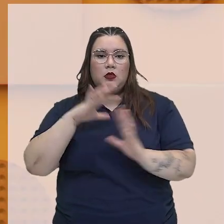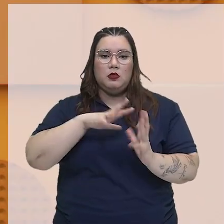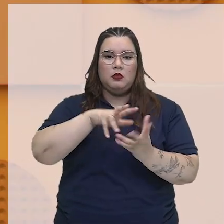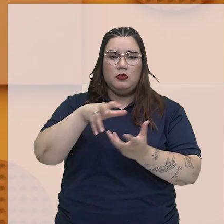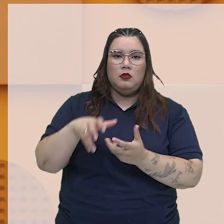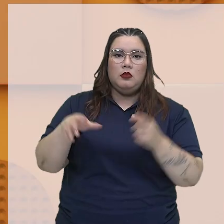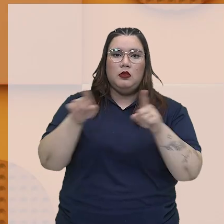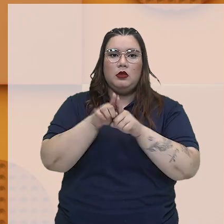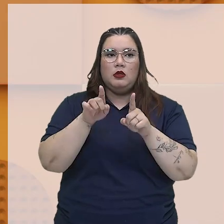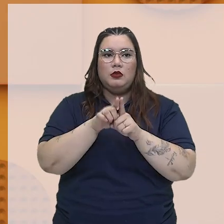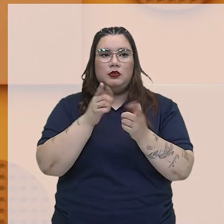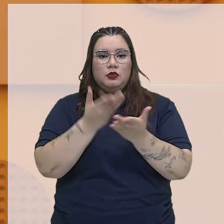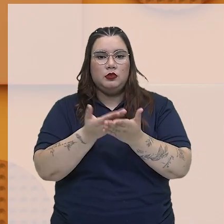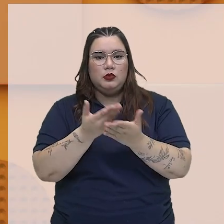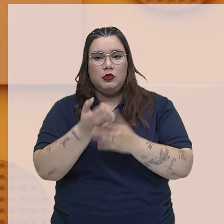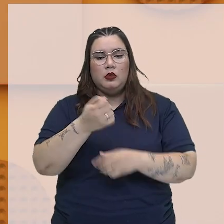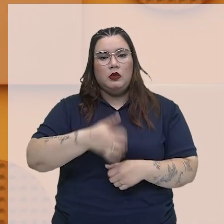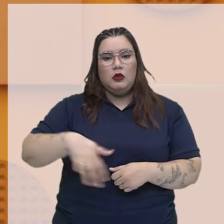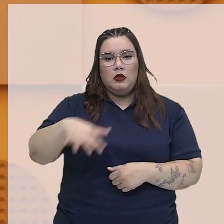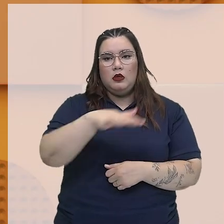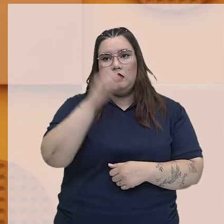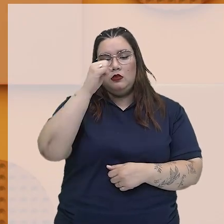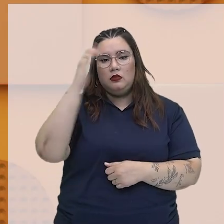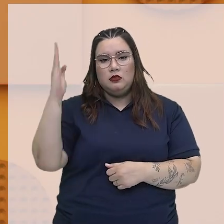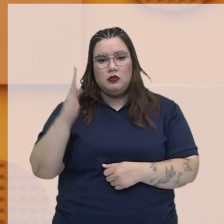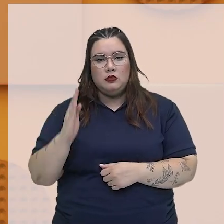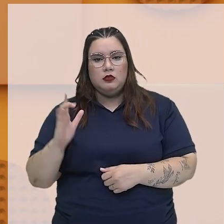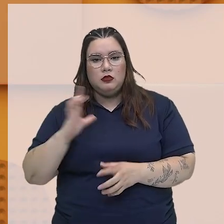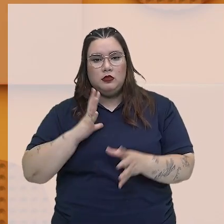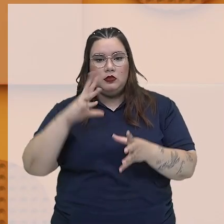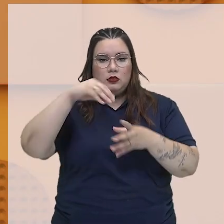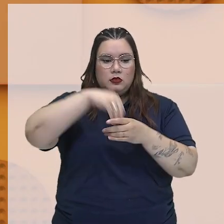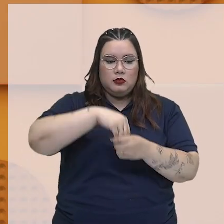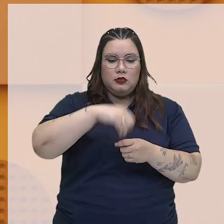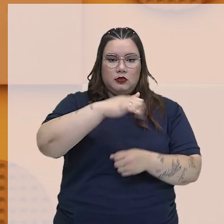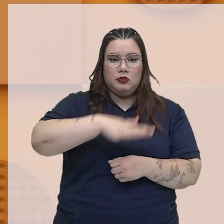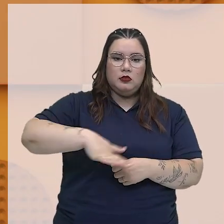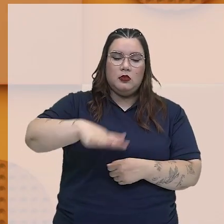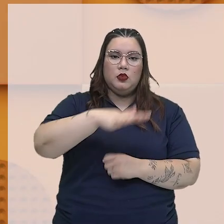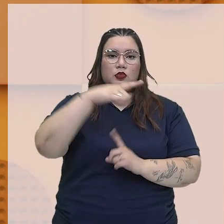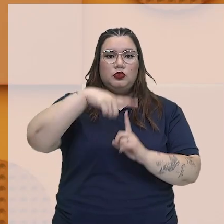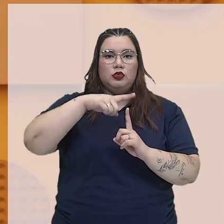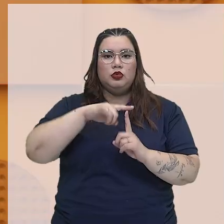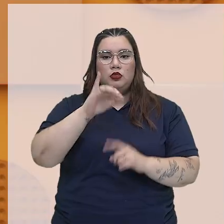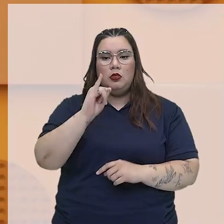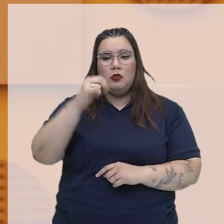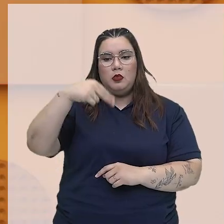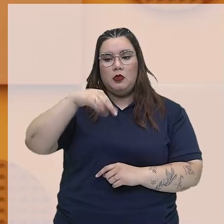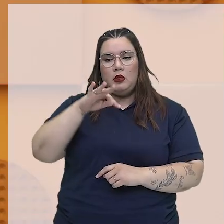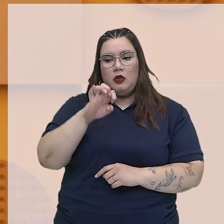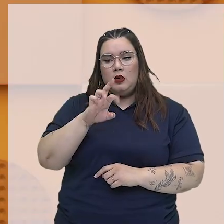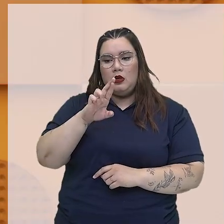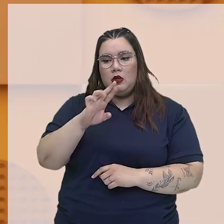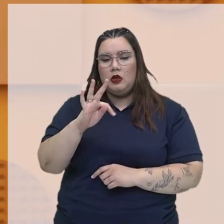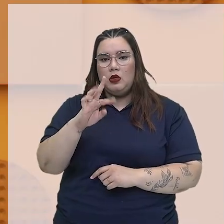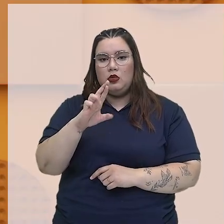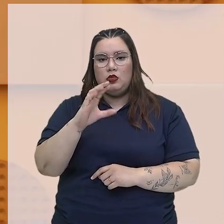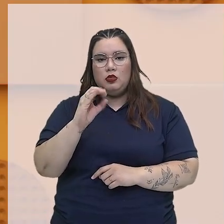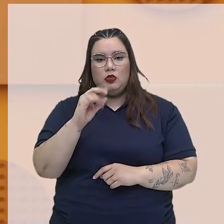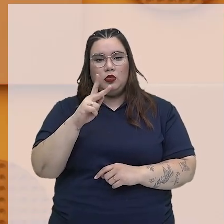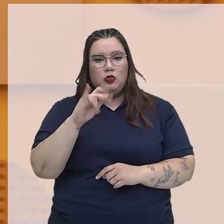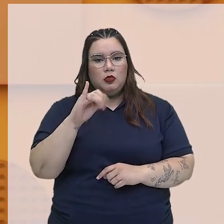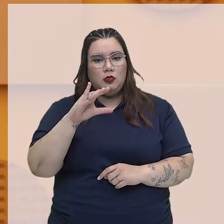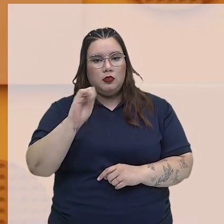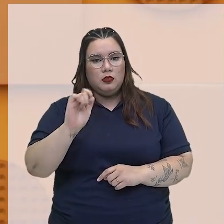da Terra, observando que o território brasileiro está dentro da zona intertropical do nosso planeta,